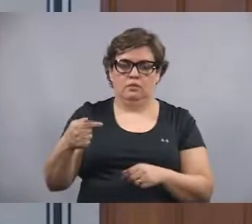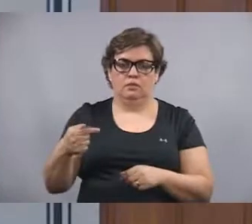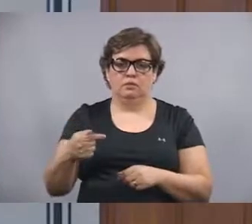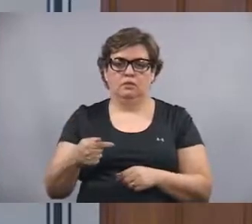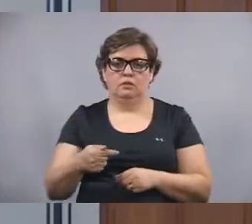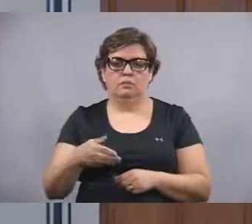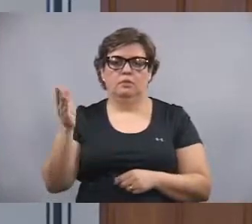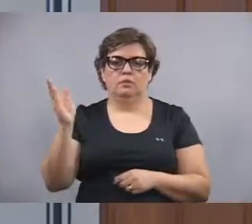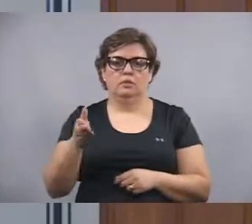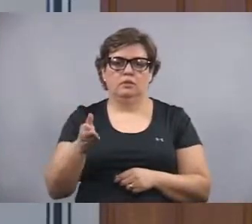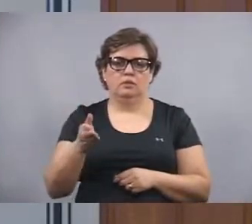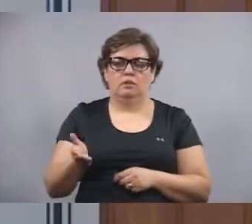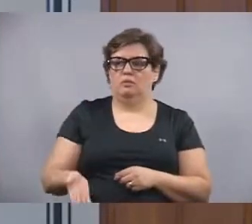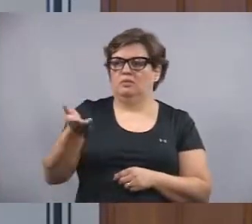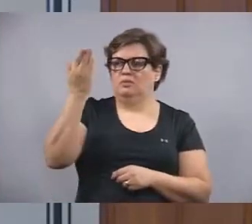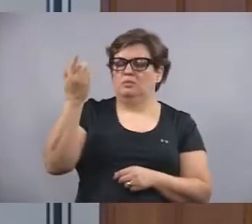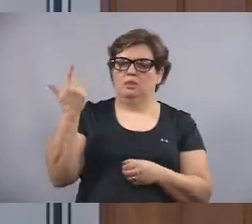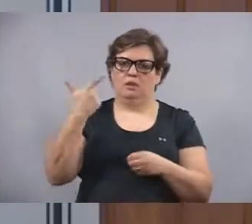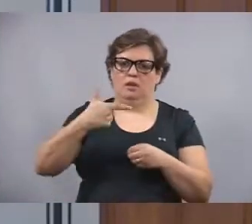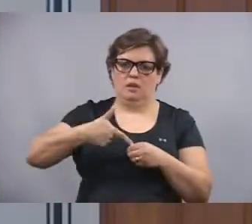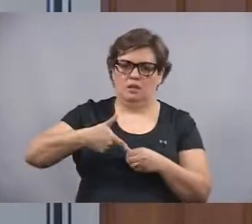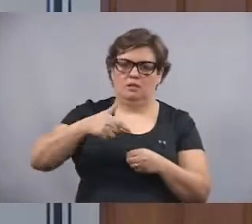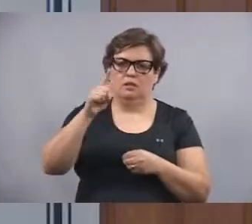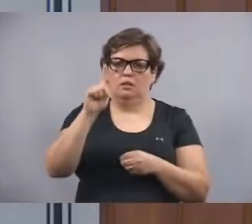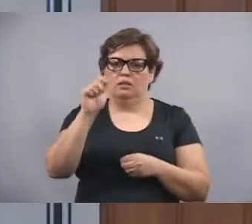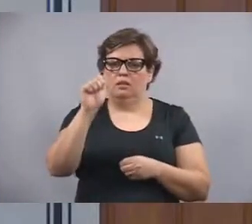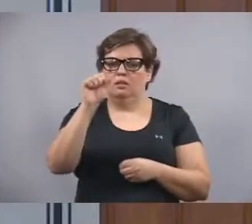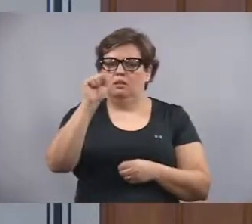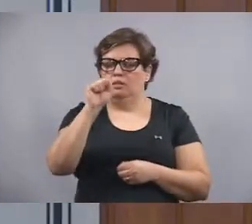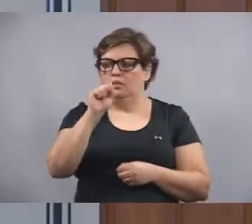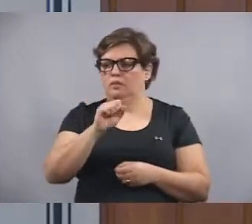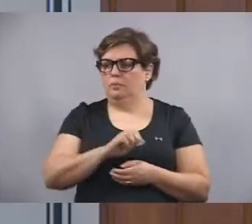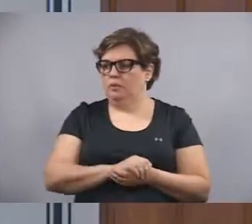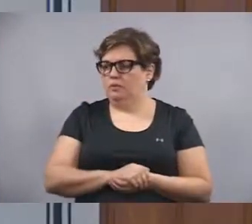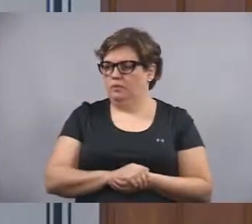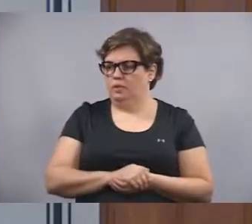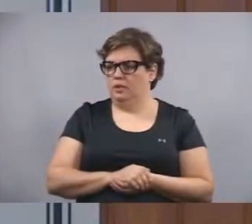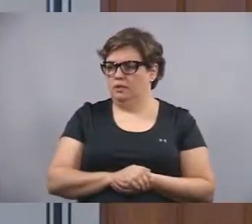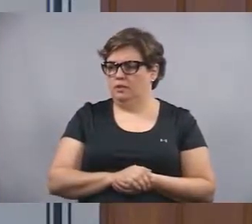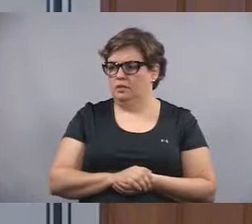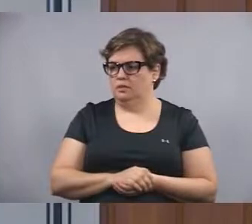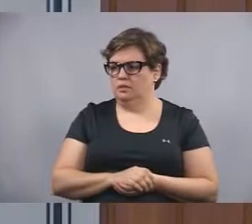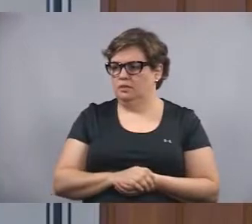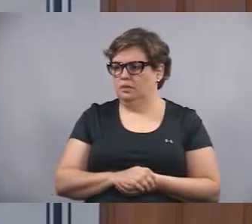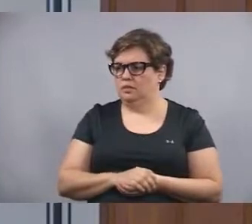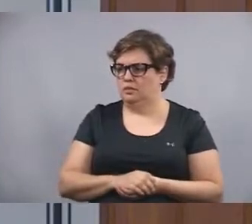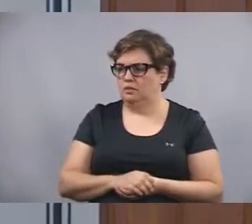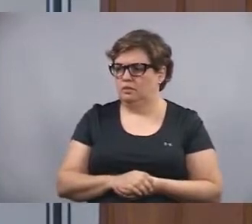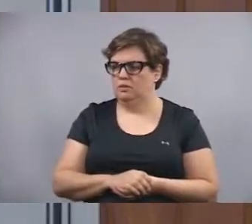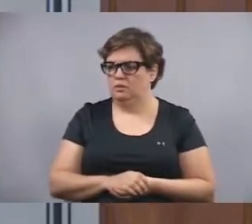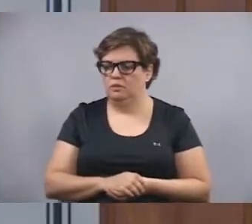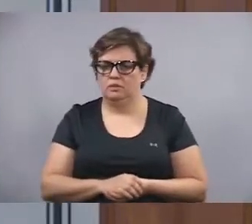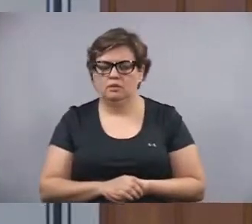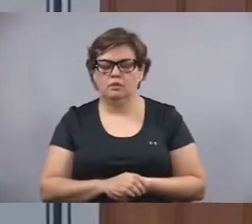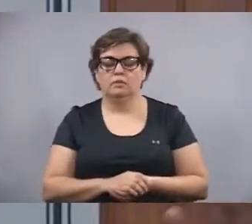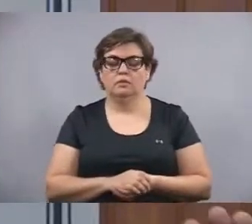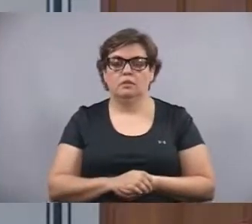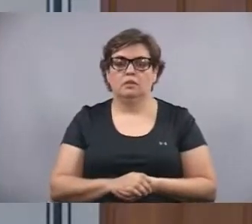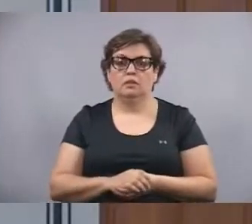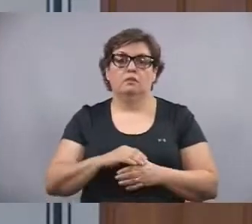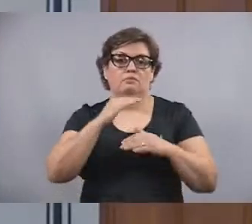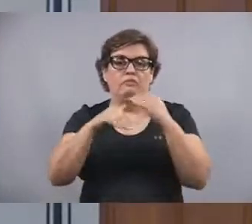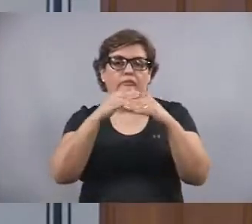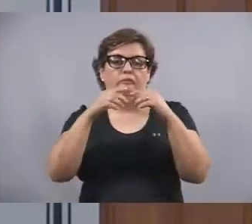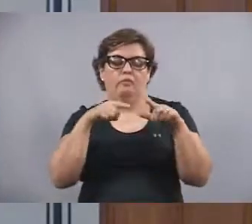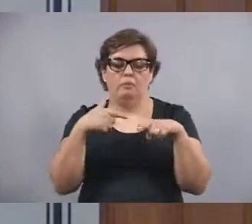Marcos Sodi, já subiu gasolina, subiu gás. Ele fez isso para o nosso povo. Reforma trabalhista, por mais que você